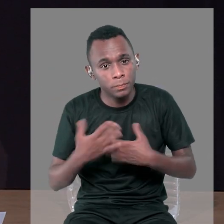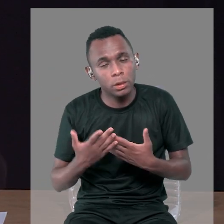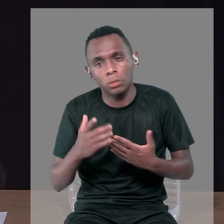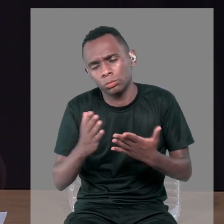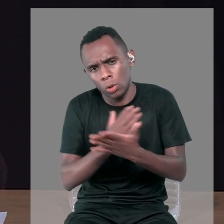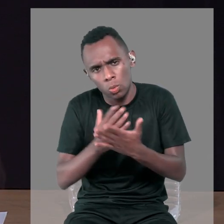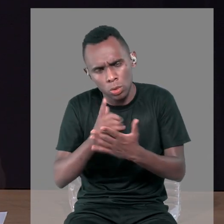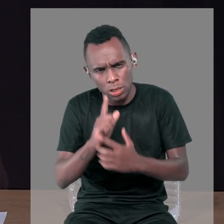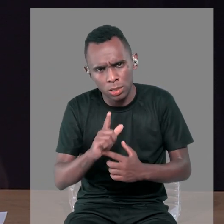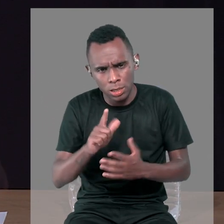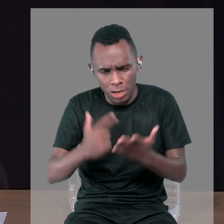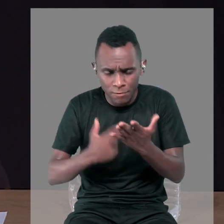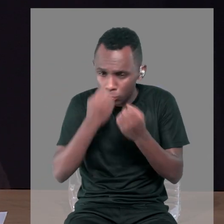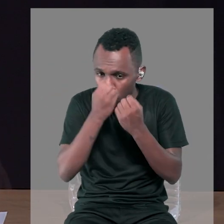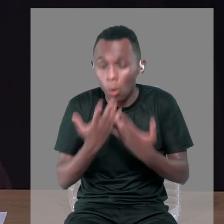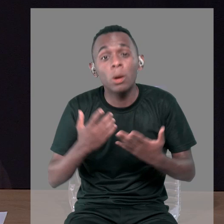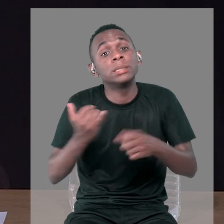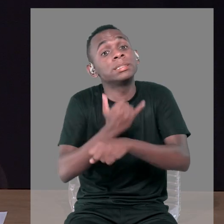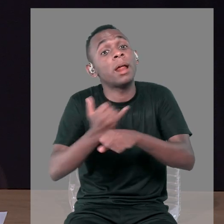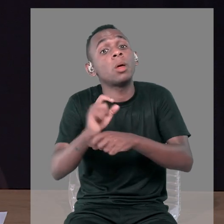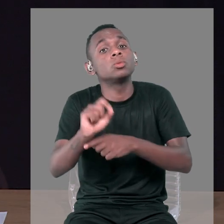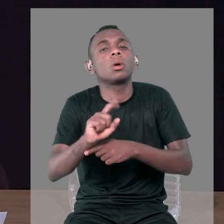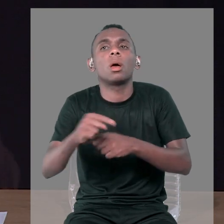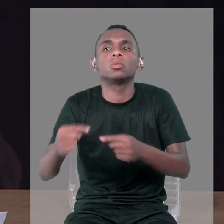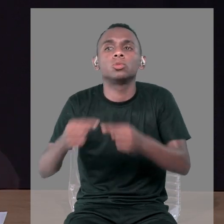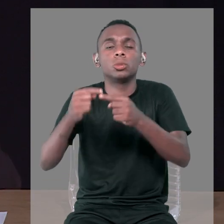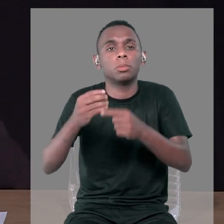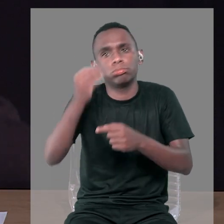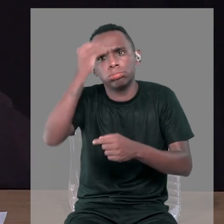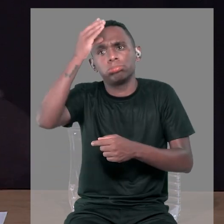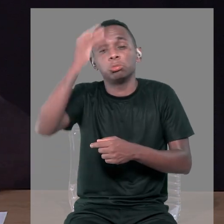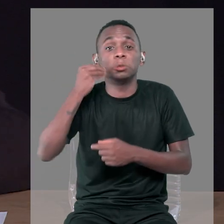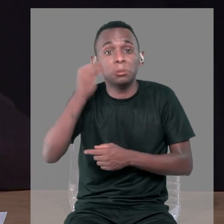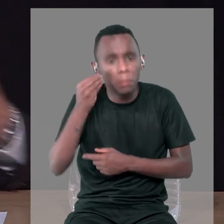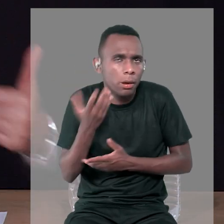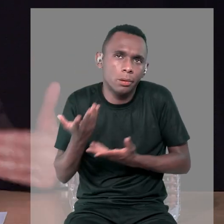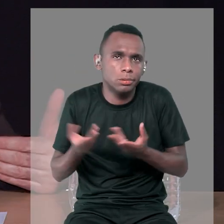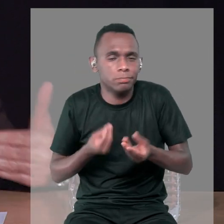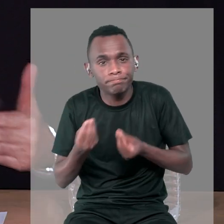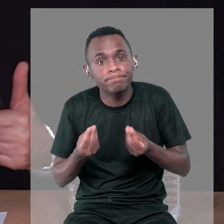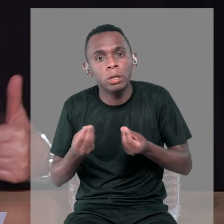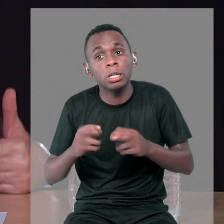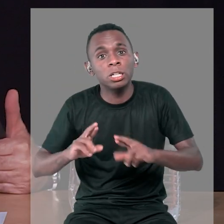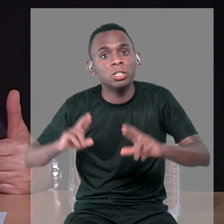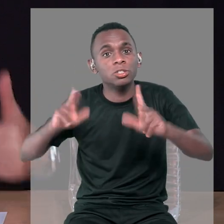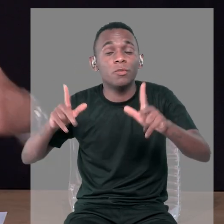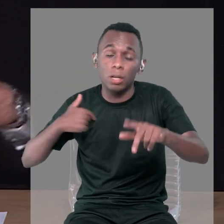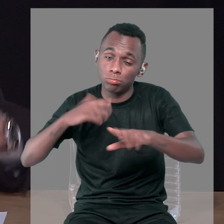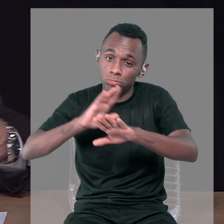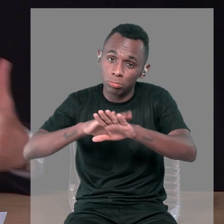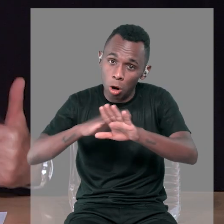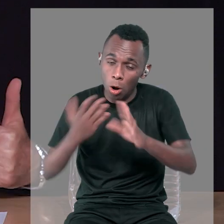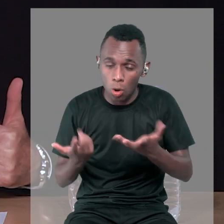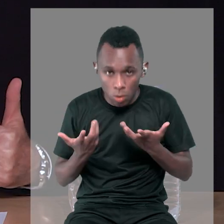mas... Então, a estratégia é um tipo de conhecimento, a gente pode dizer hoje um tipo de ciência, diferente do que eu estou pretendendo. Da